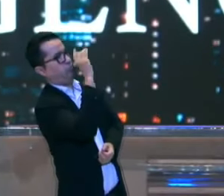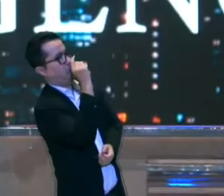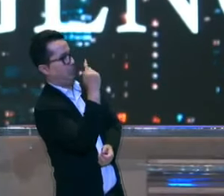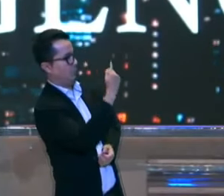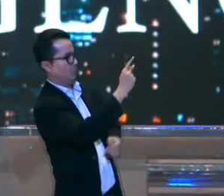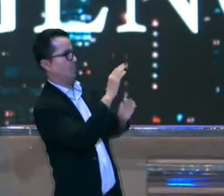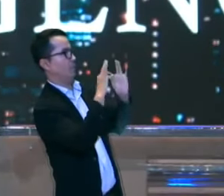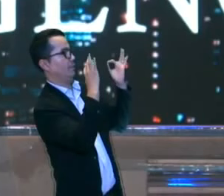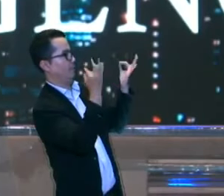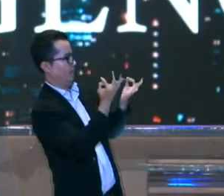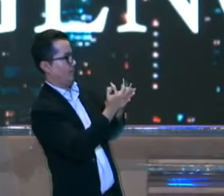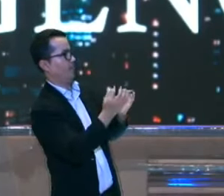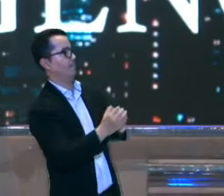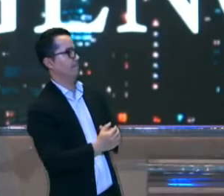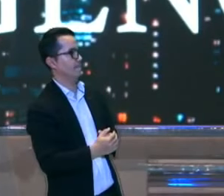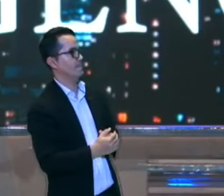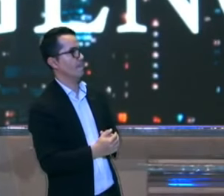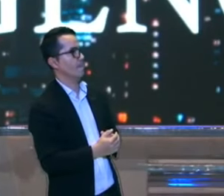A minha mãe é alcoólatra.